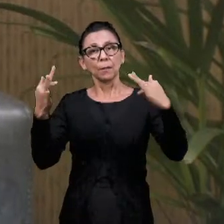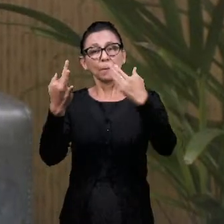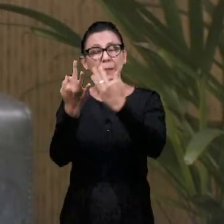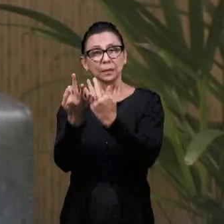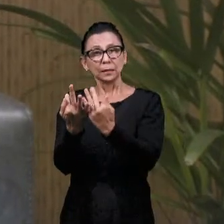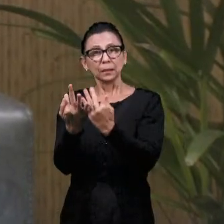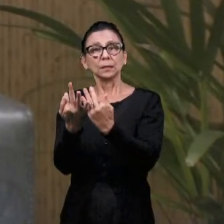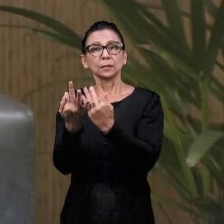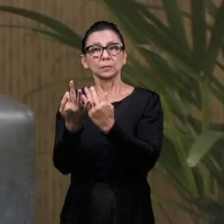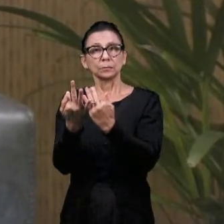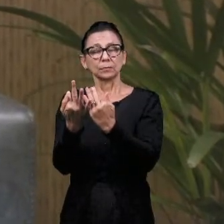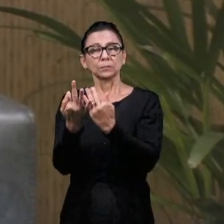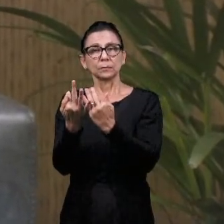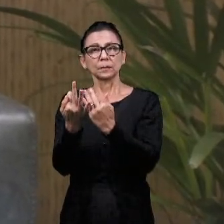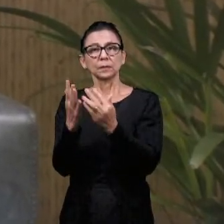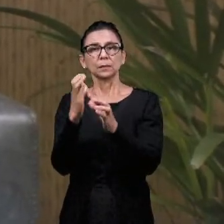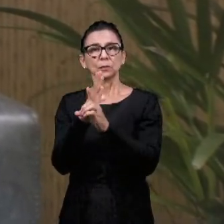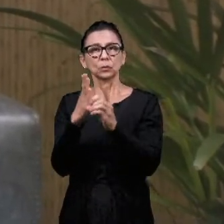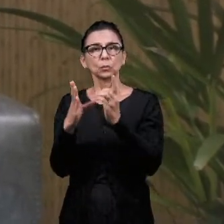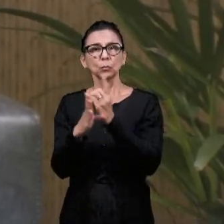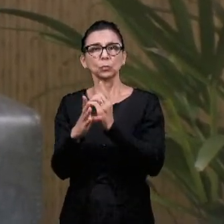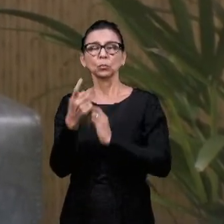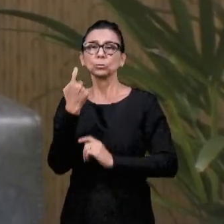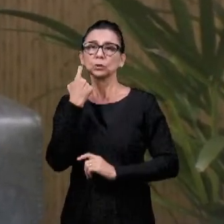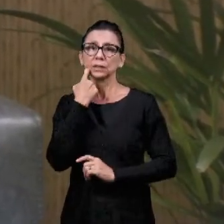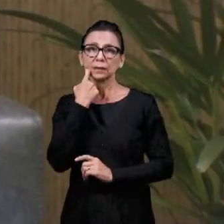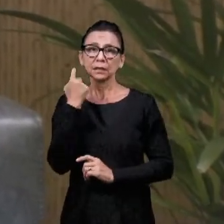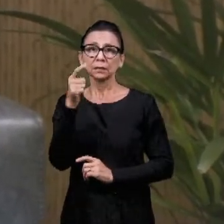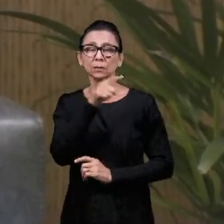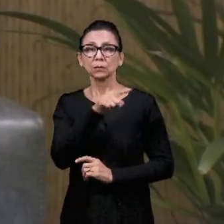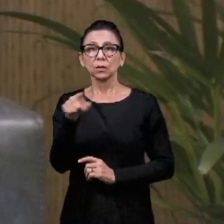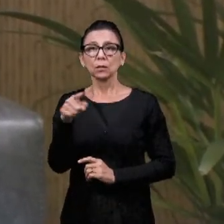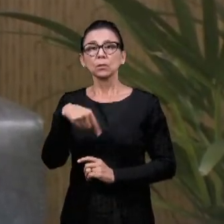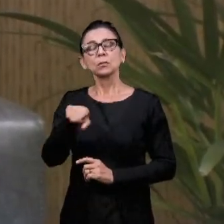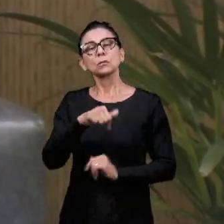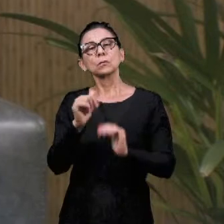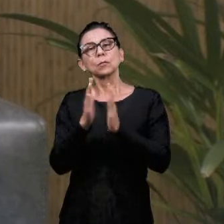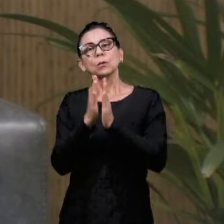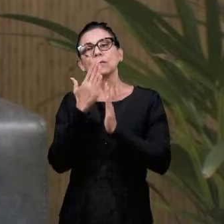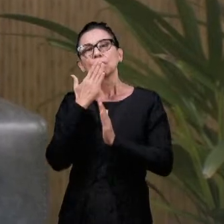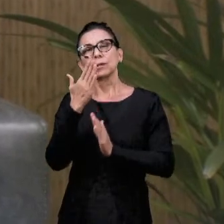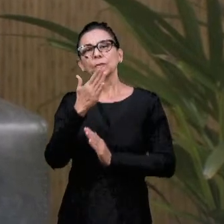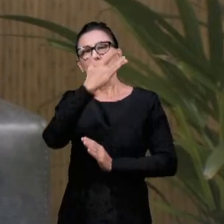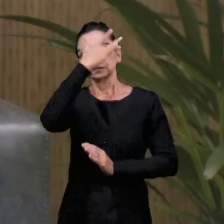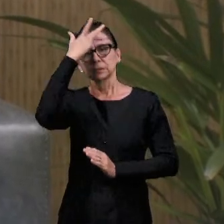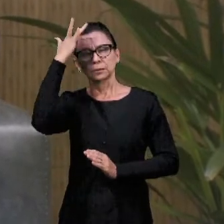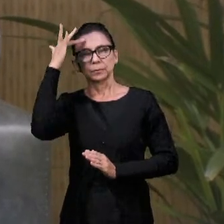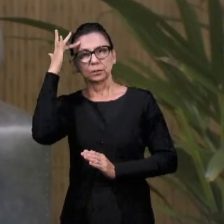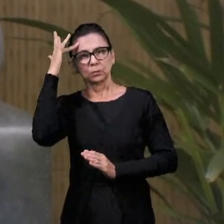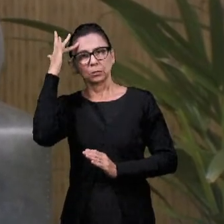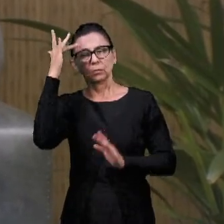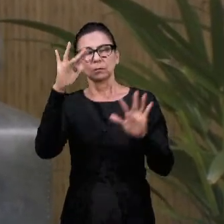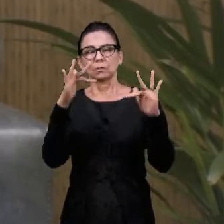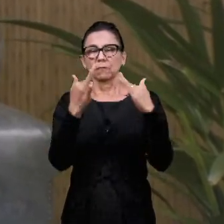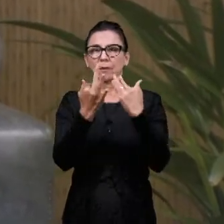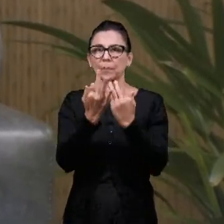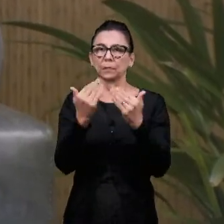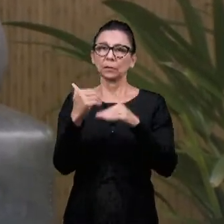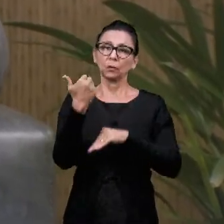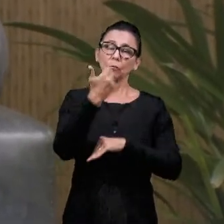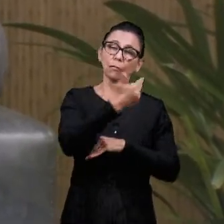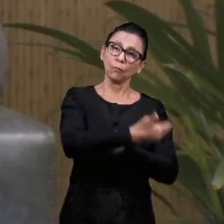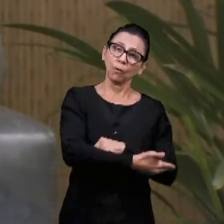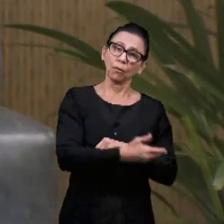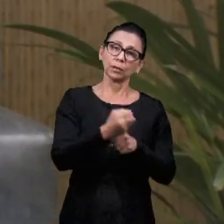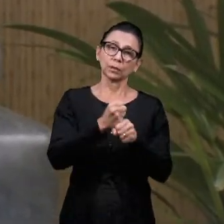familiares, orando por aqueles que ainda não se converteram, orando por aqueles que estão fora da presença do Senhor, ou